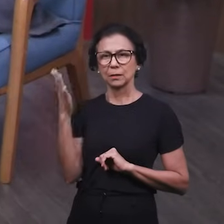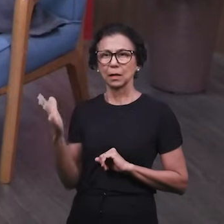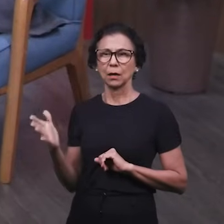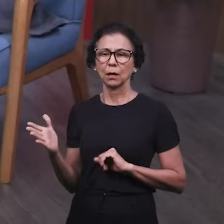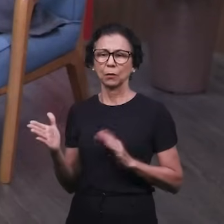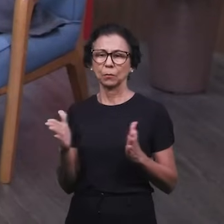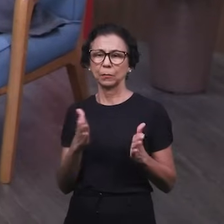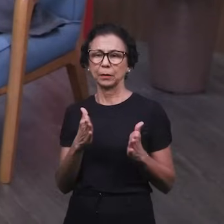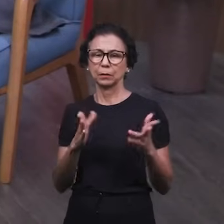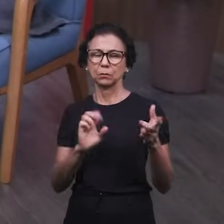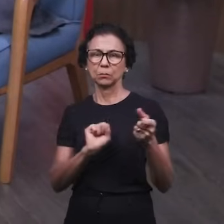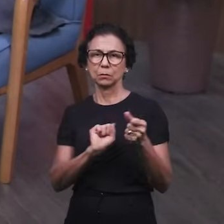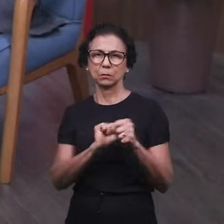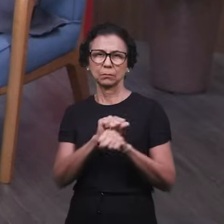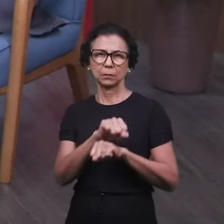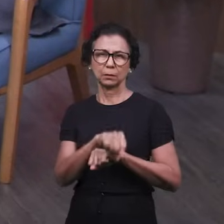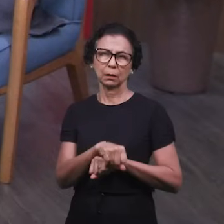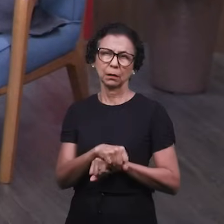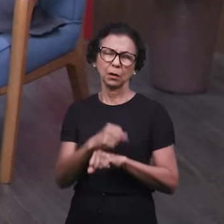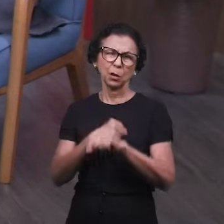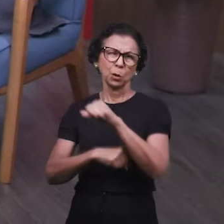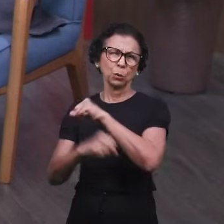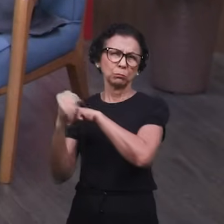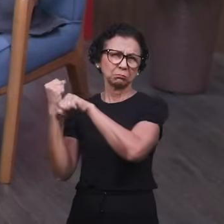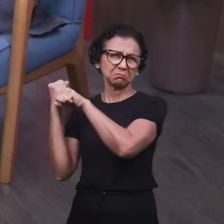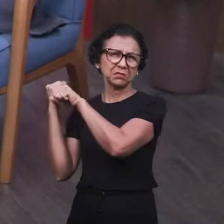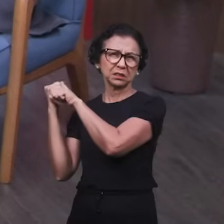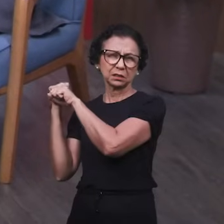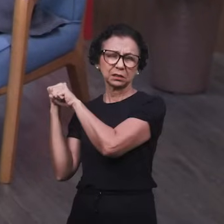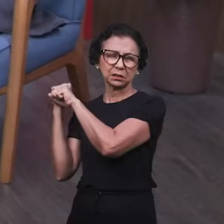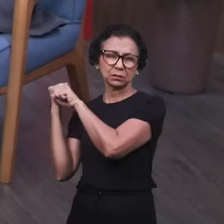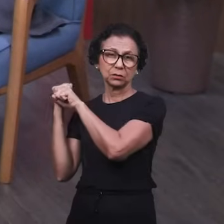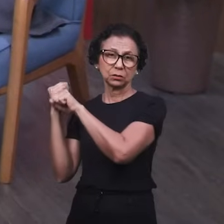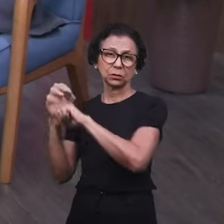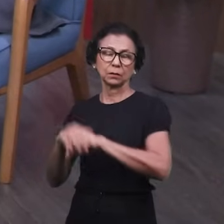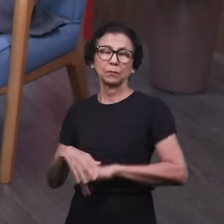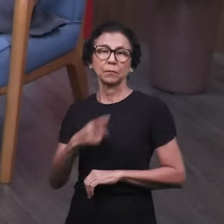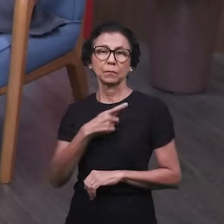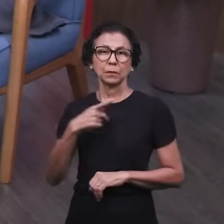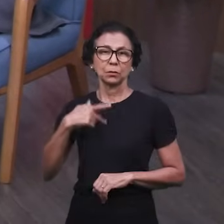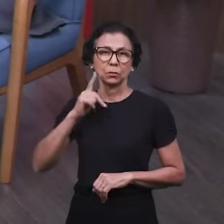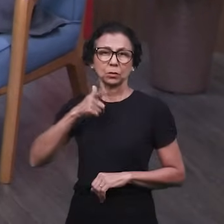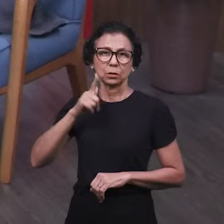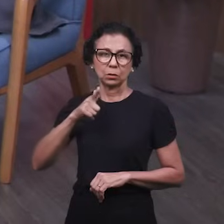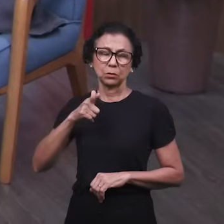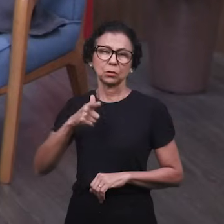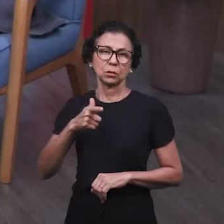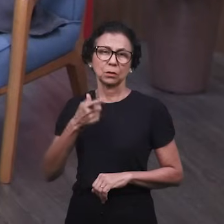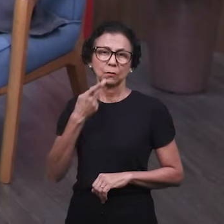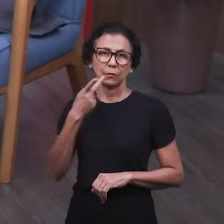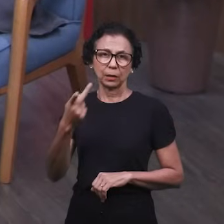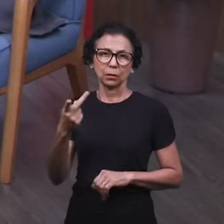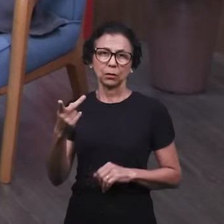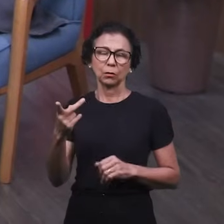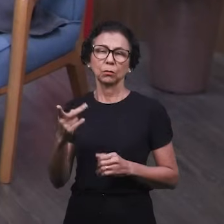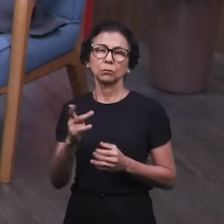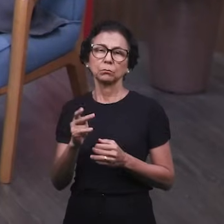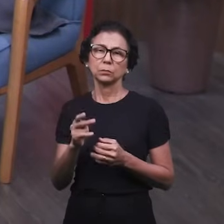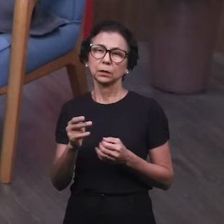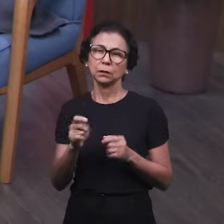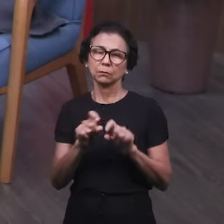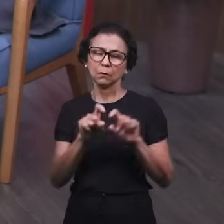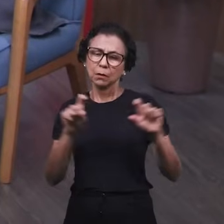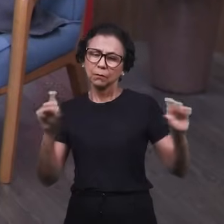nossos seminários, isso já há alguns anos. O pastor Gideuti usou algumas vezes, de maneira muito enfática